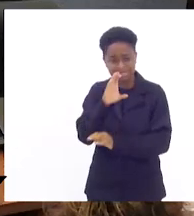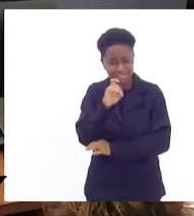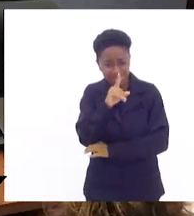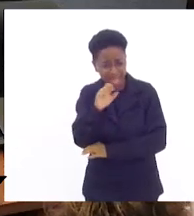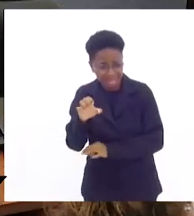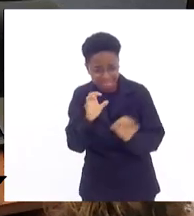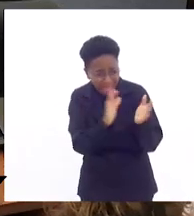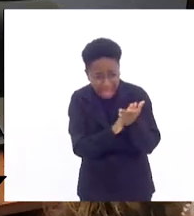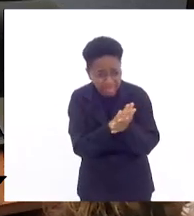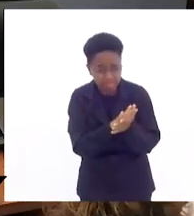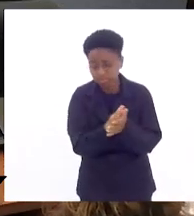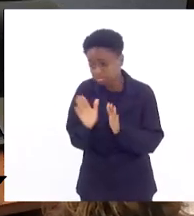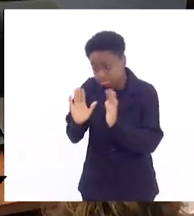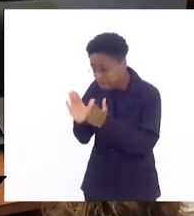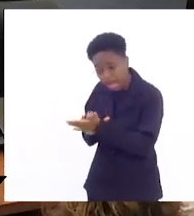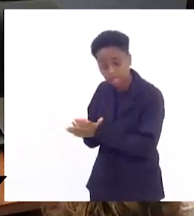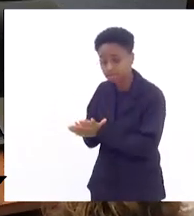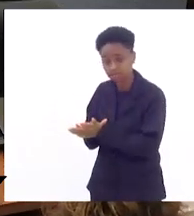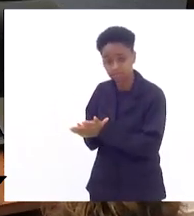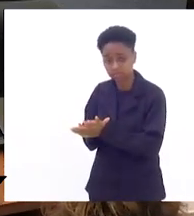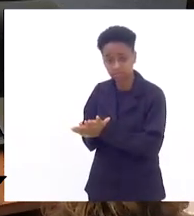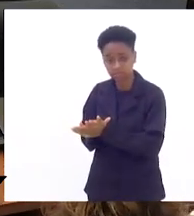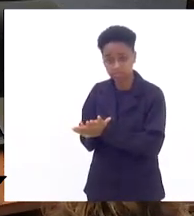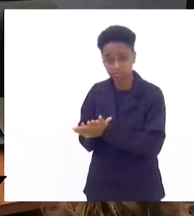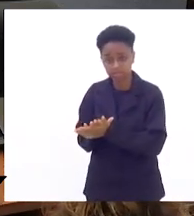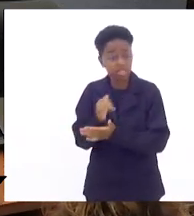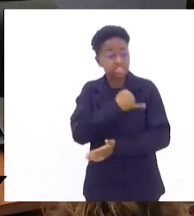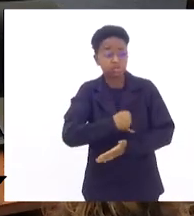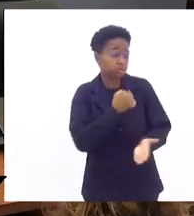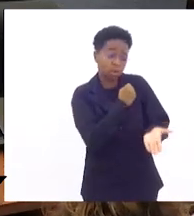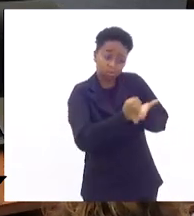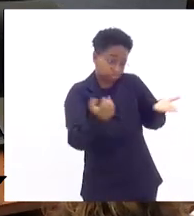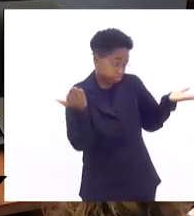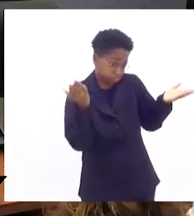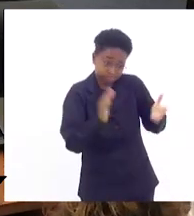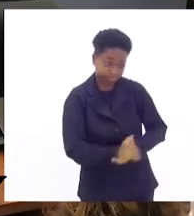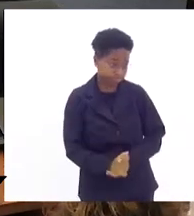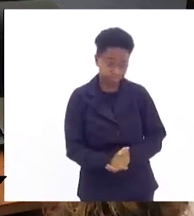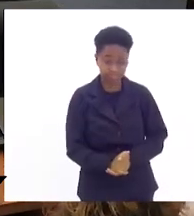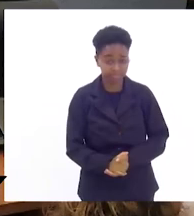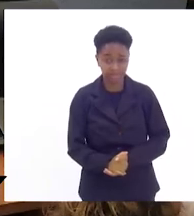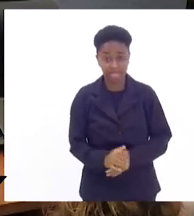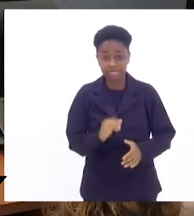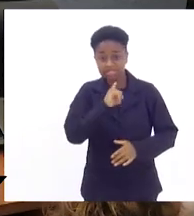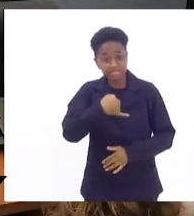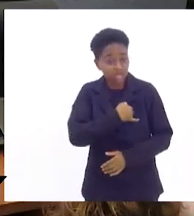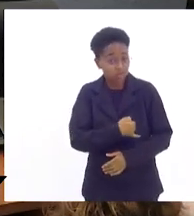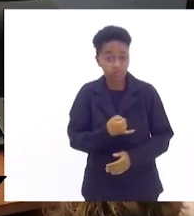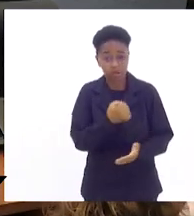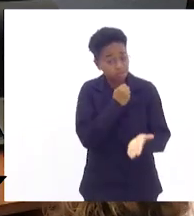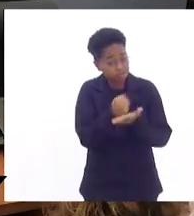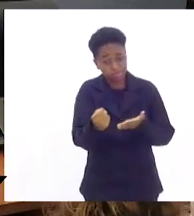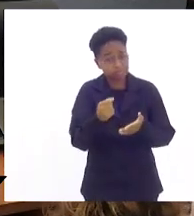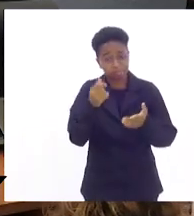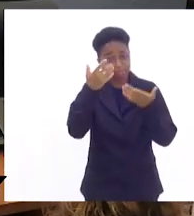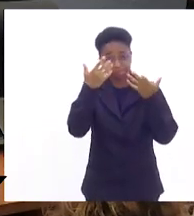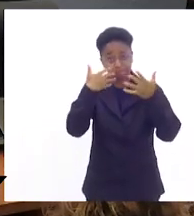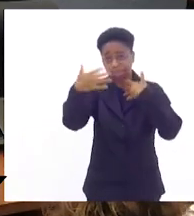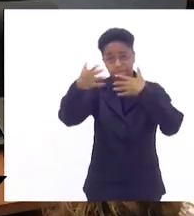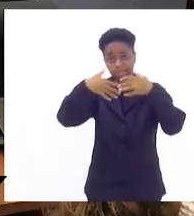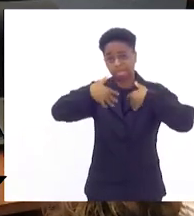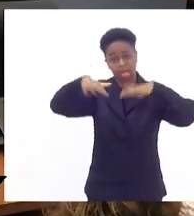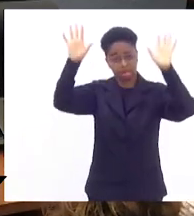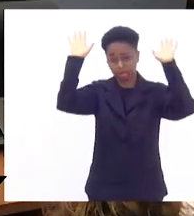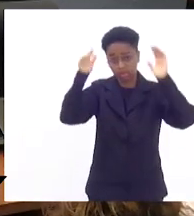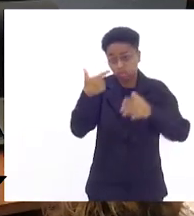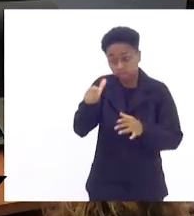em lugar nenhum? Não está em lugar nenhum. Então, São João de Meriti está lascado. Então, paga o preço. Não, mas... São João de Meriti, então, está na lua, né? O caso, não, por exemplo, não